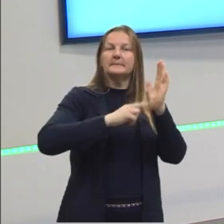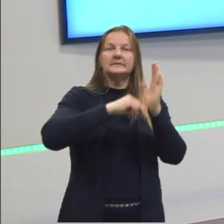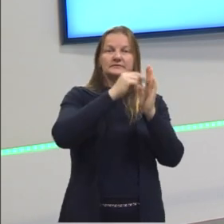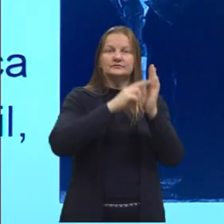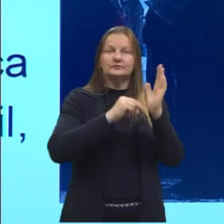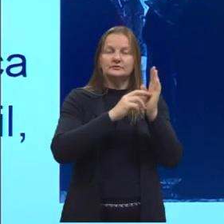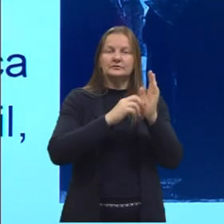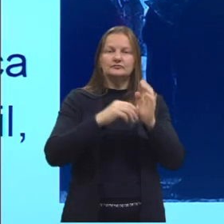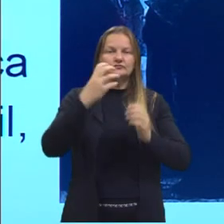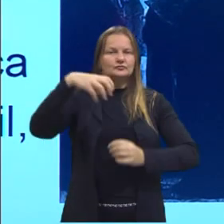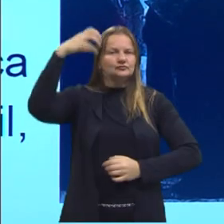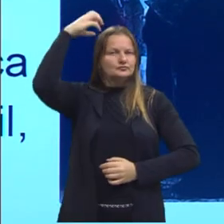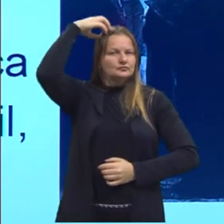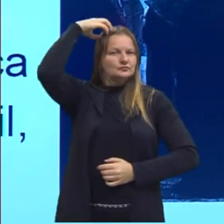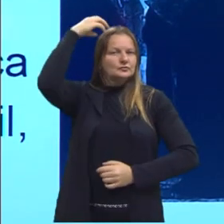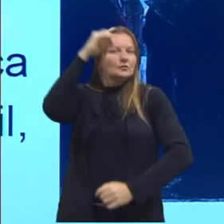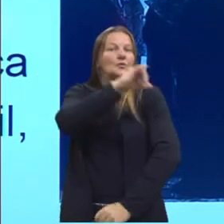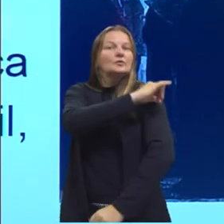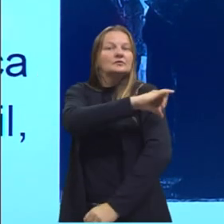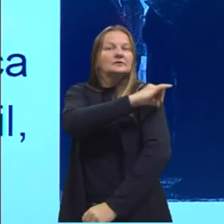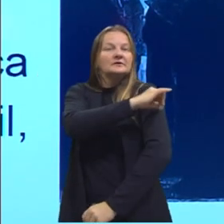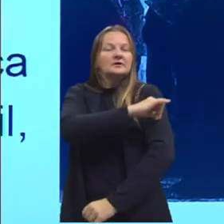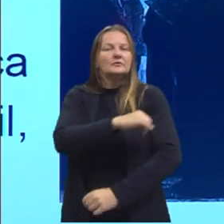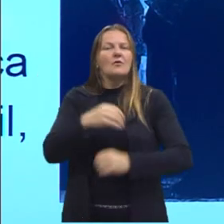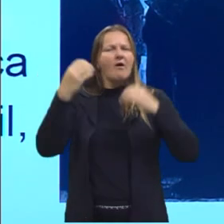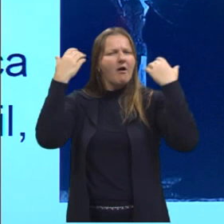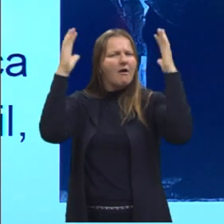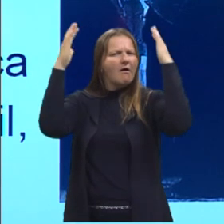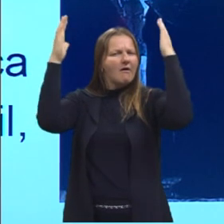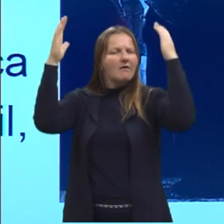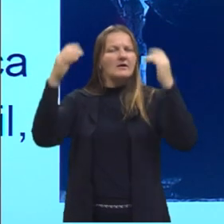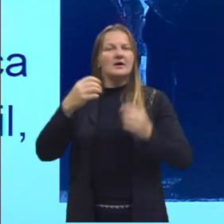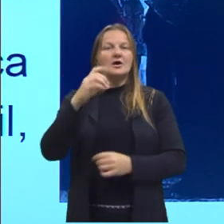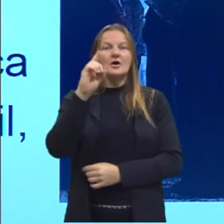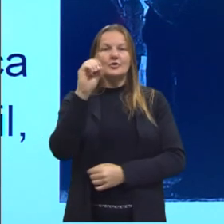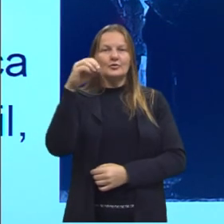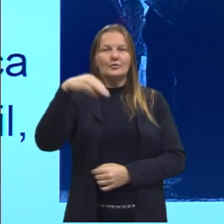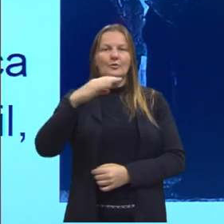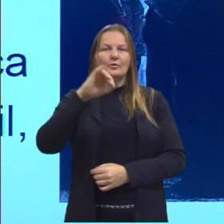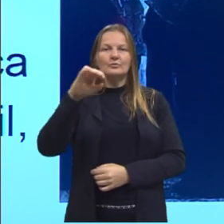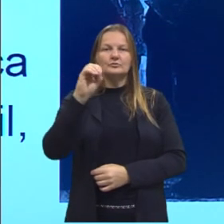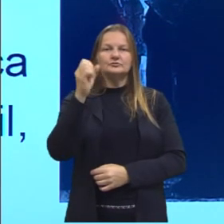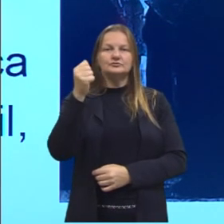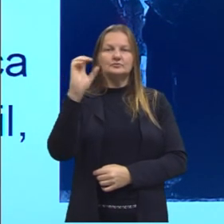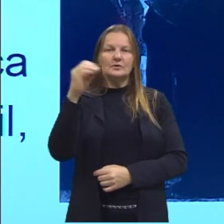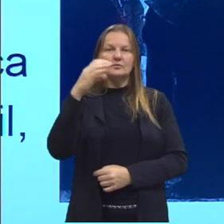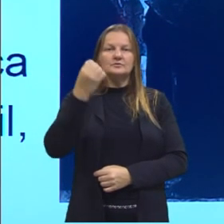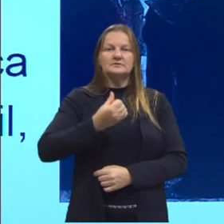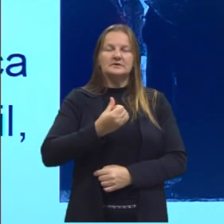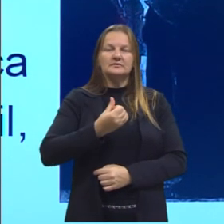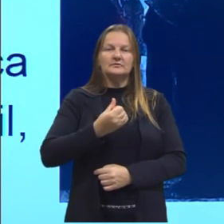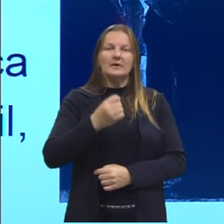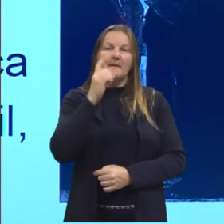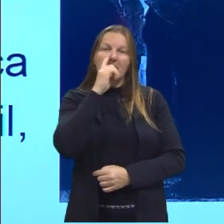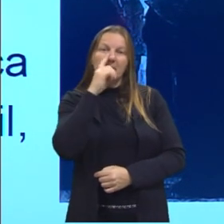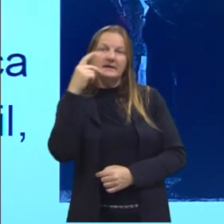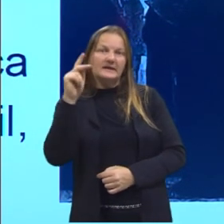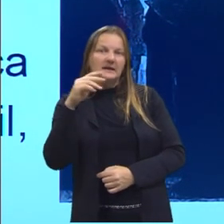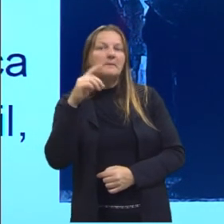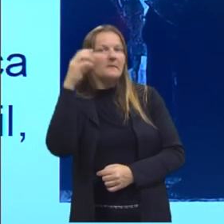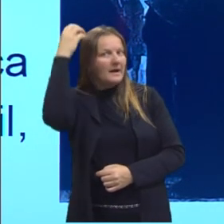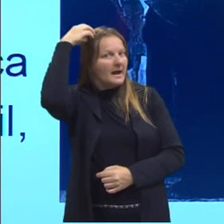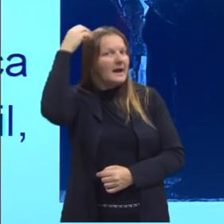de Janeiro aclamando Dom João sexto como o rei depois que a rainha né a mãe dele tinha morrido